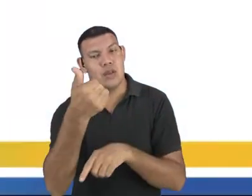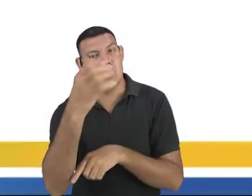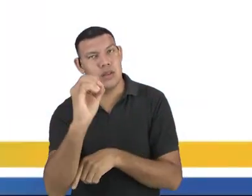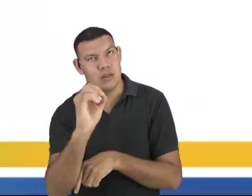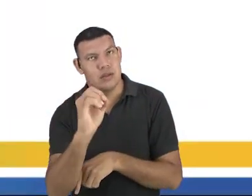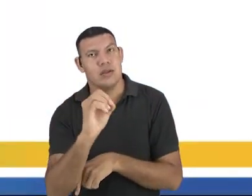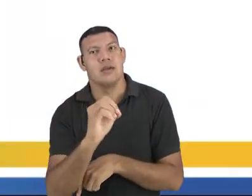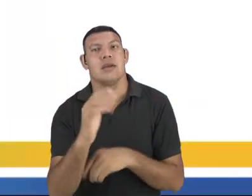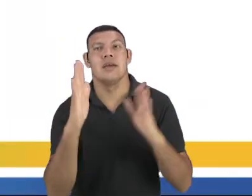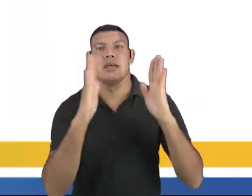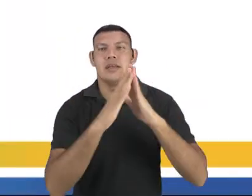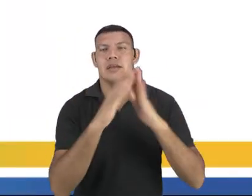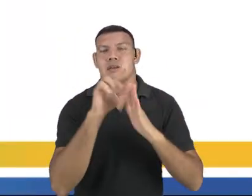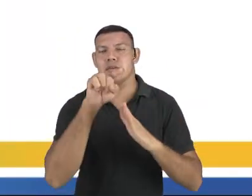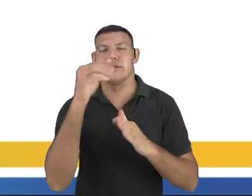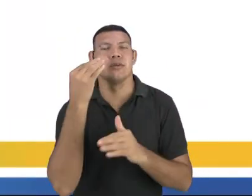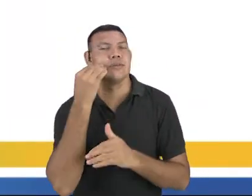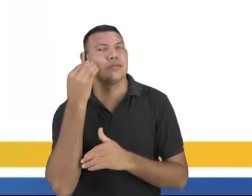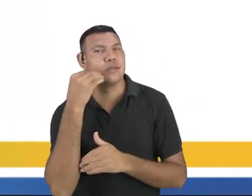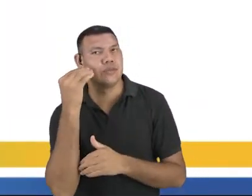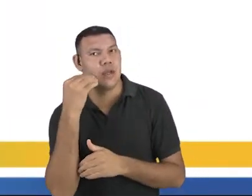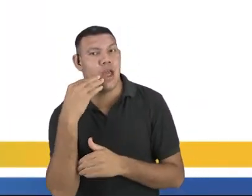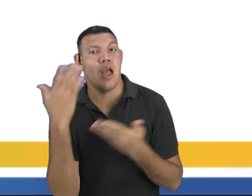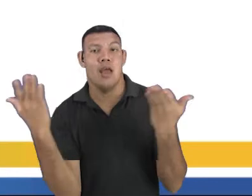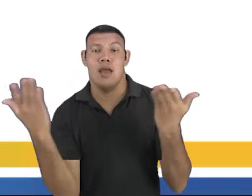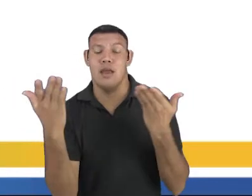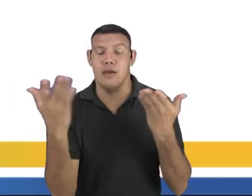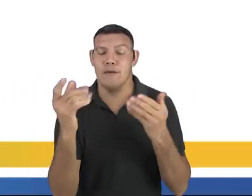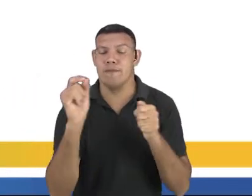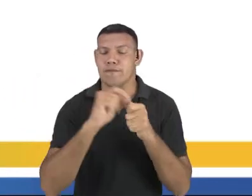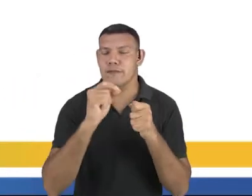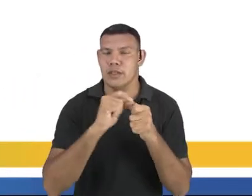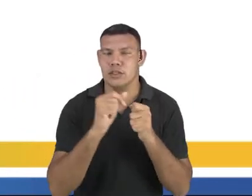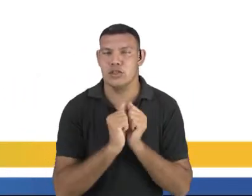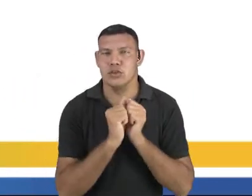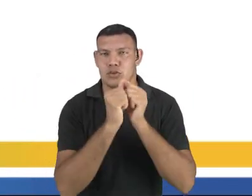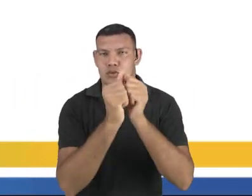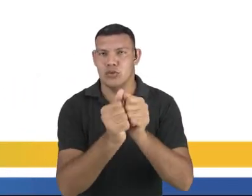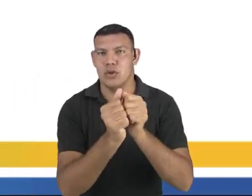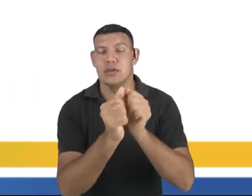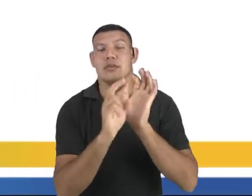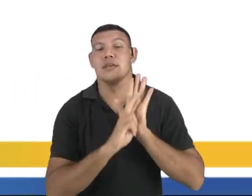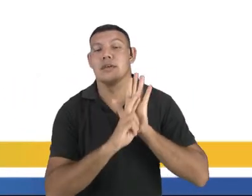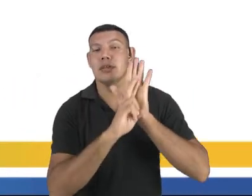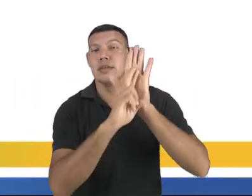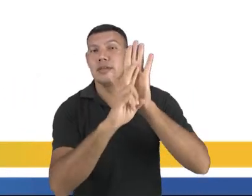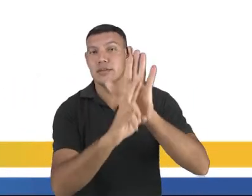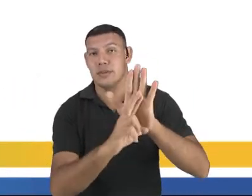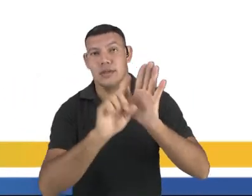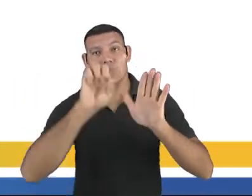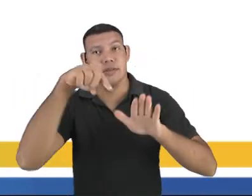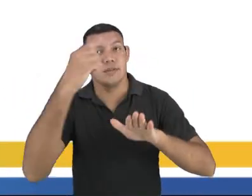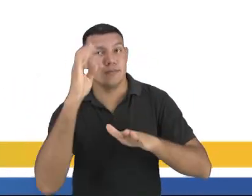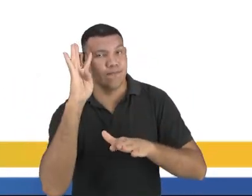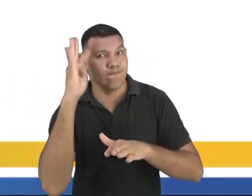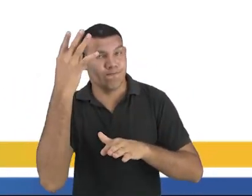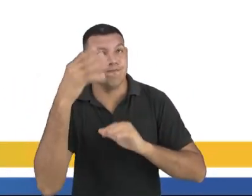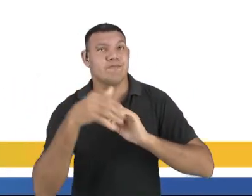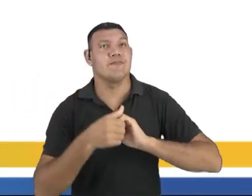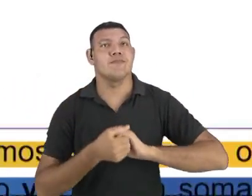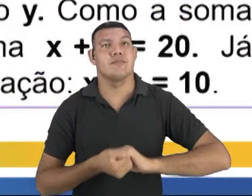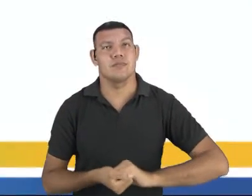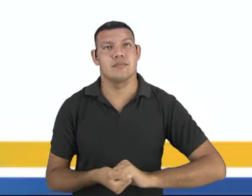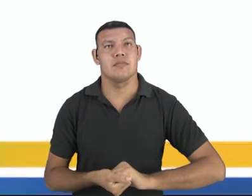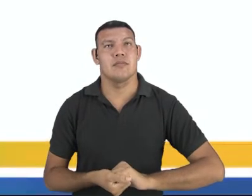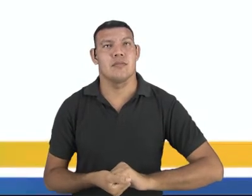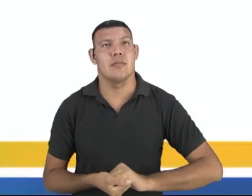em casa tenho certeza que você fez algumas tentativas e agora vamos tentar fazer aqui a representação para depois fazer a solução Ok então